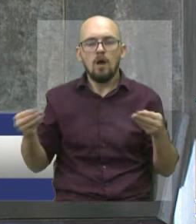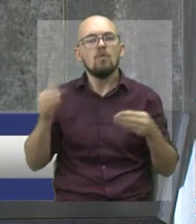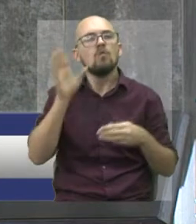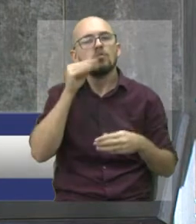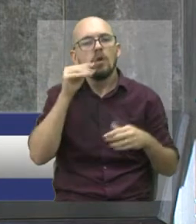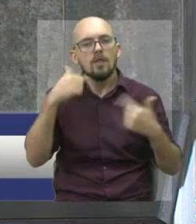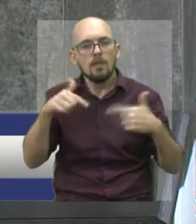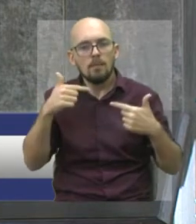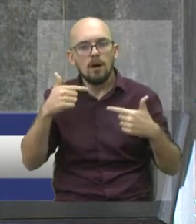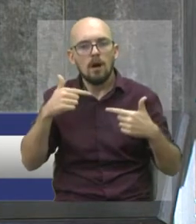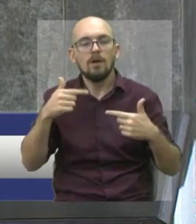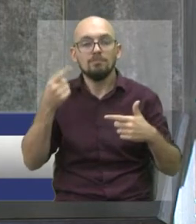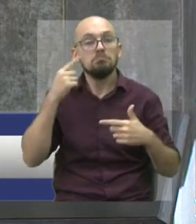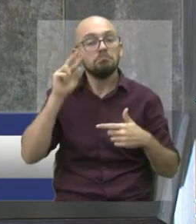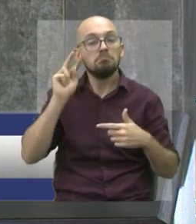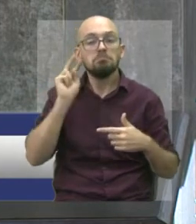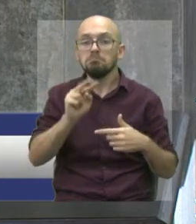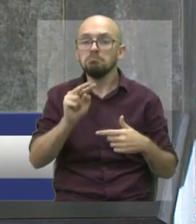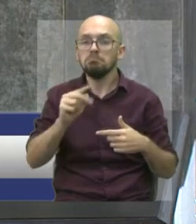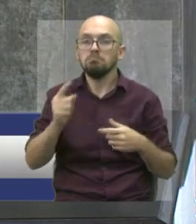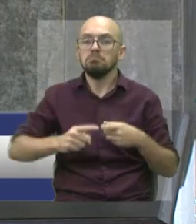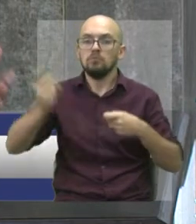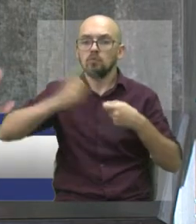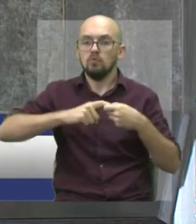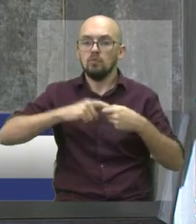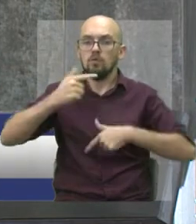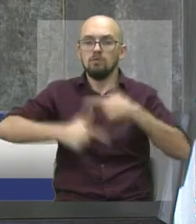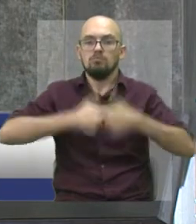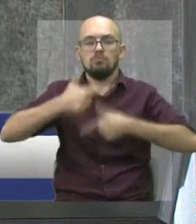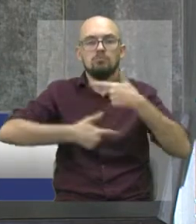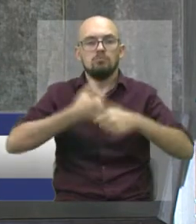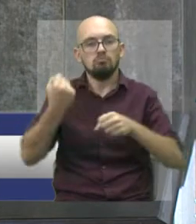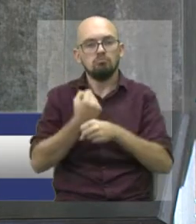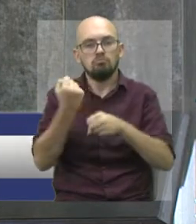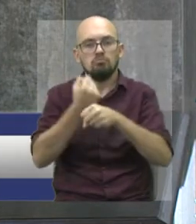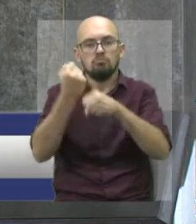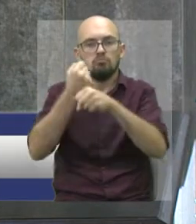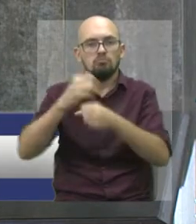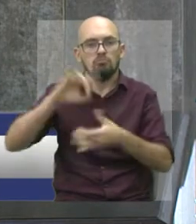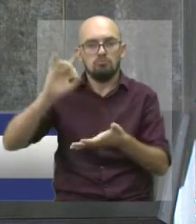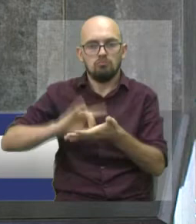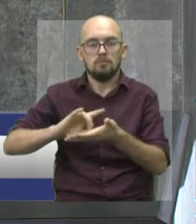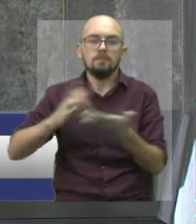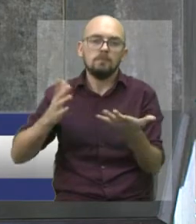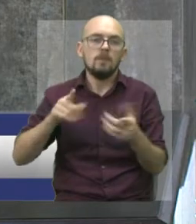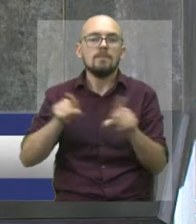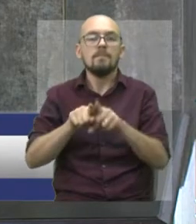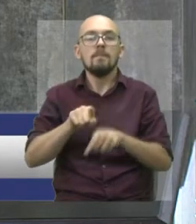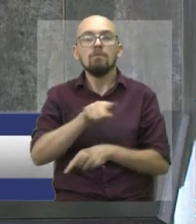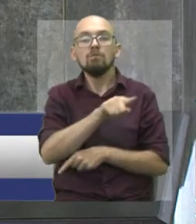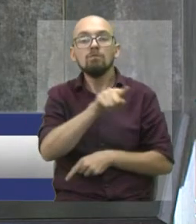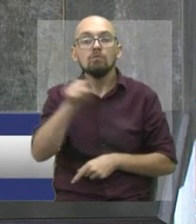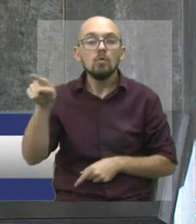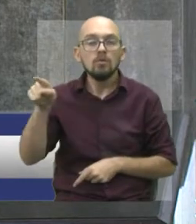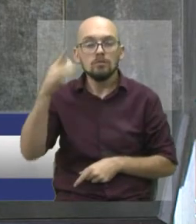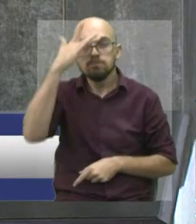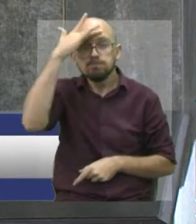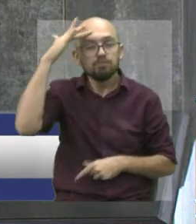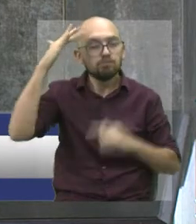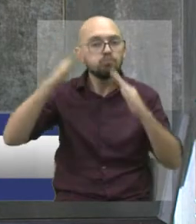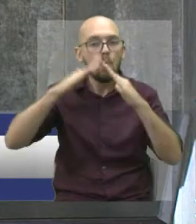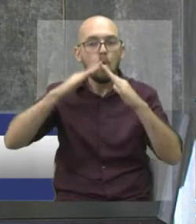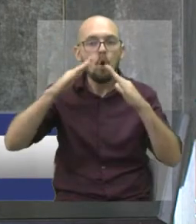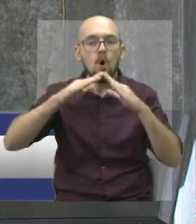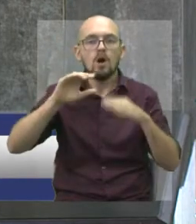Então, podemos concluir que realmente a obra está sendo realizada. Claro que você, que reside aí no bairro de Santa